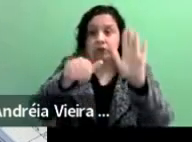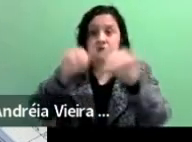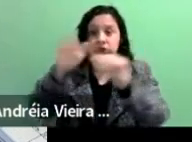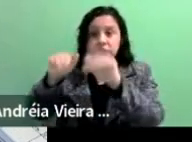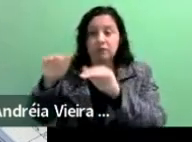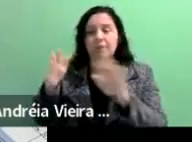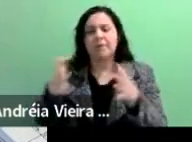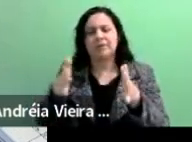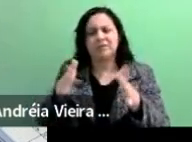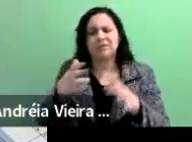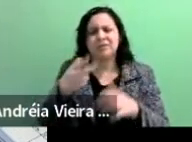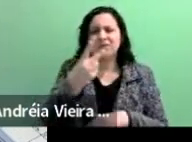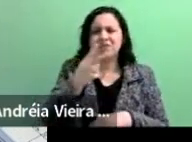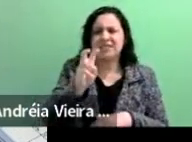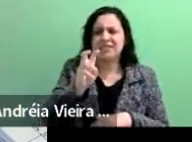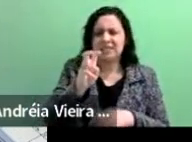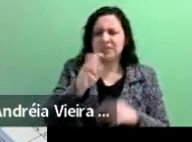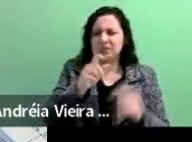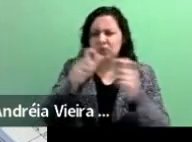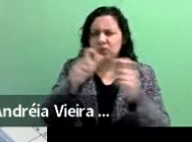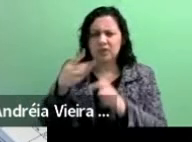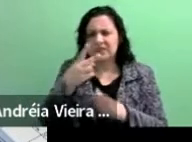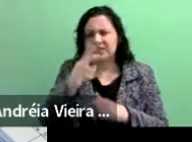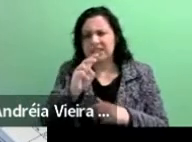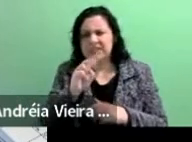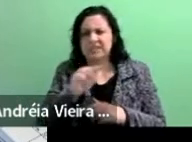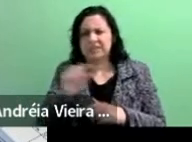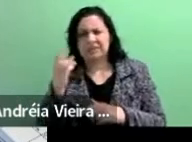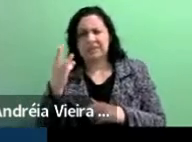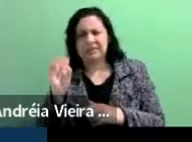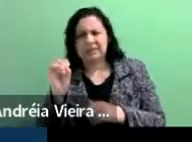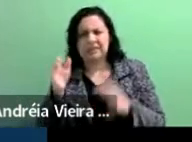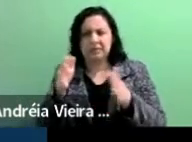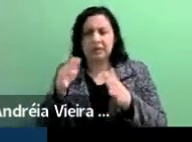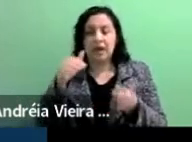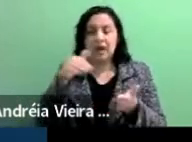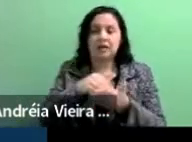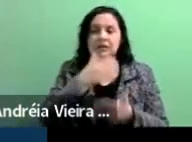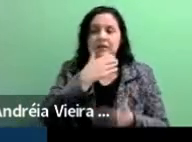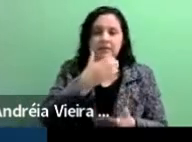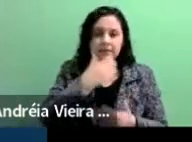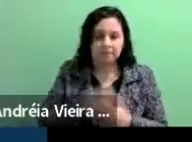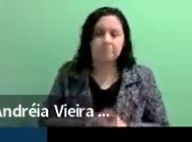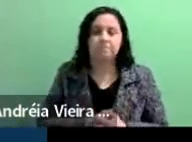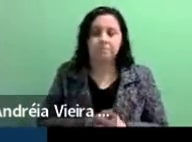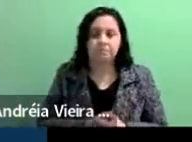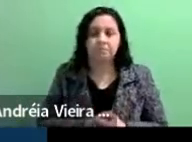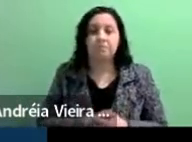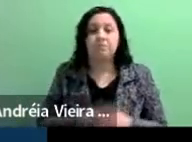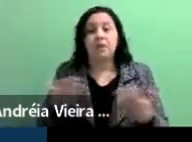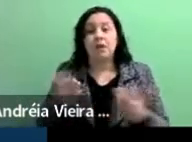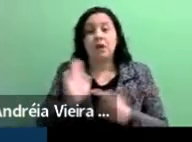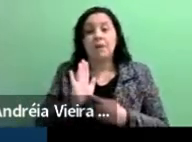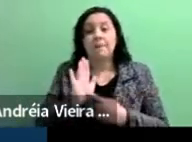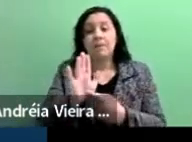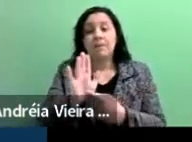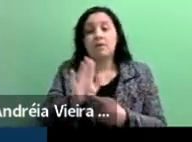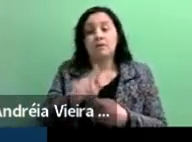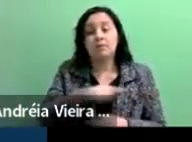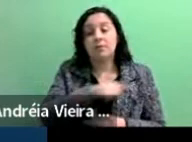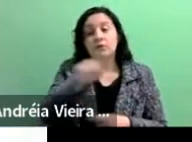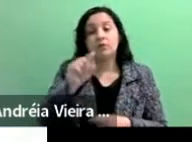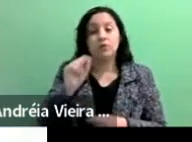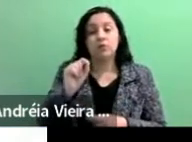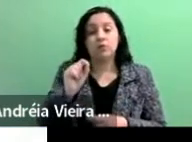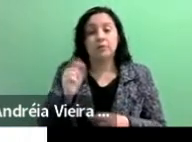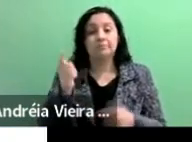25 unidades aproximadamente, 25 a 30 unidades até o final do ano. Para mostrar para vocês também alguns dos resultados,